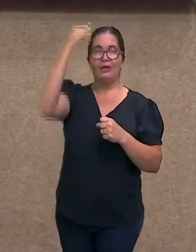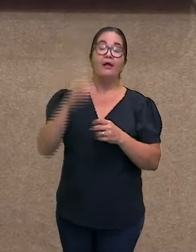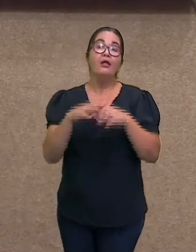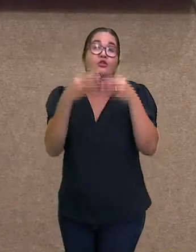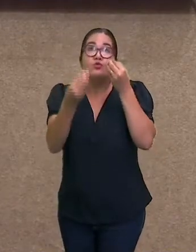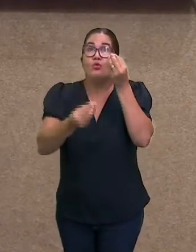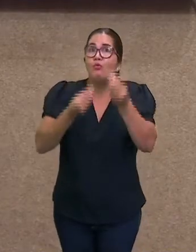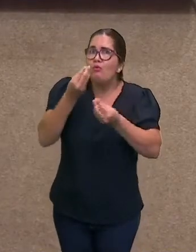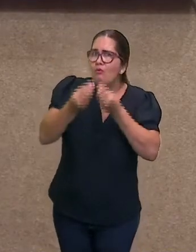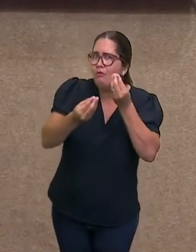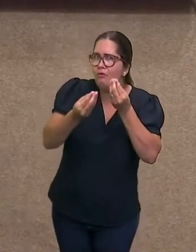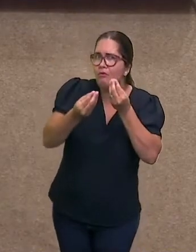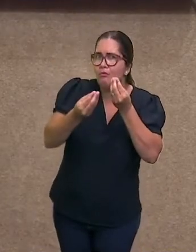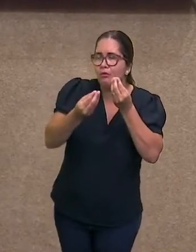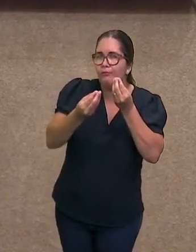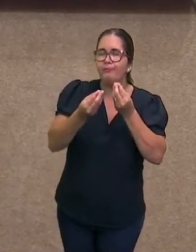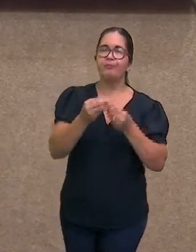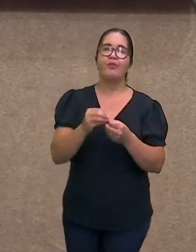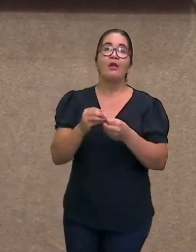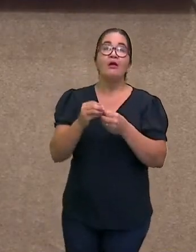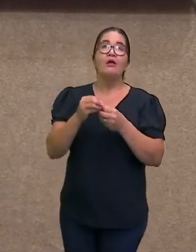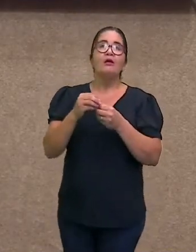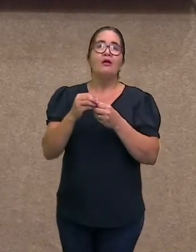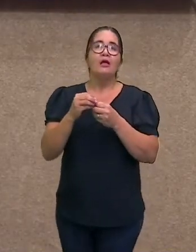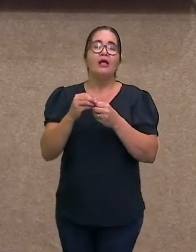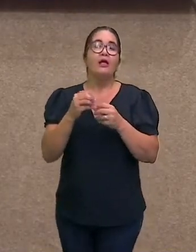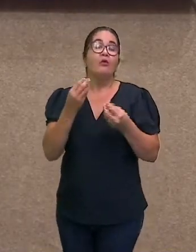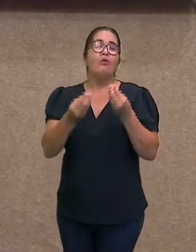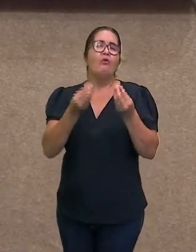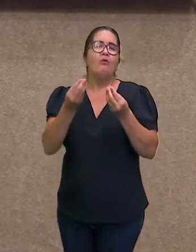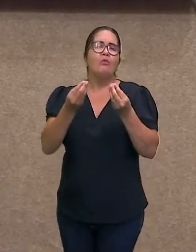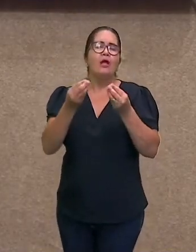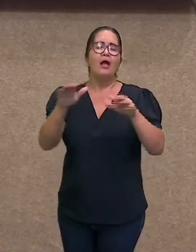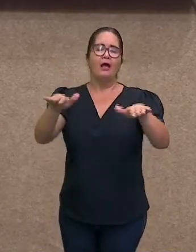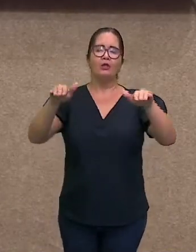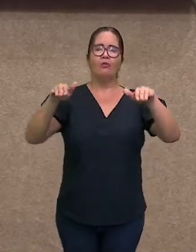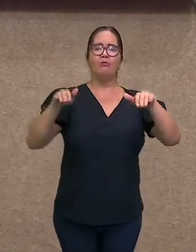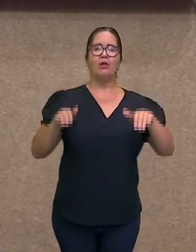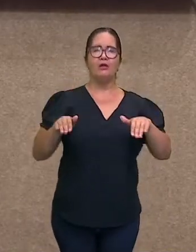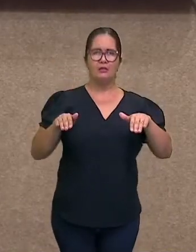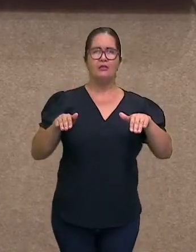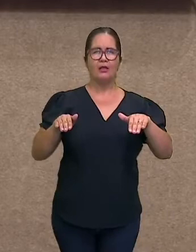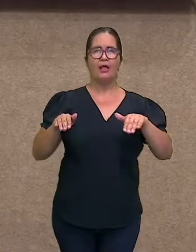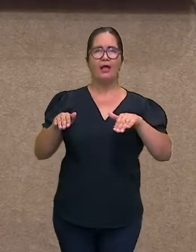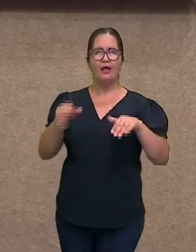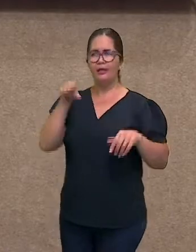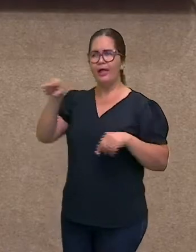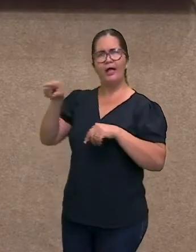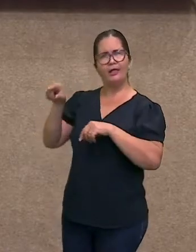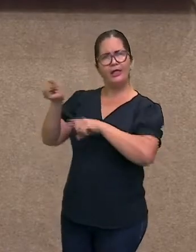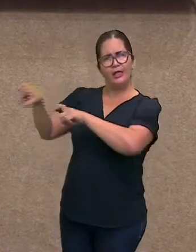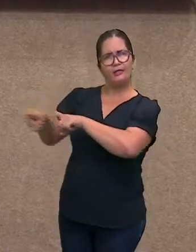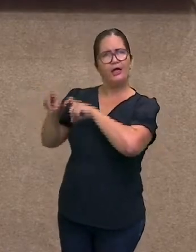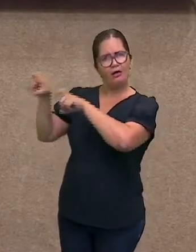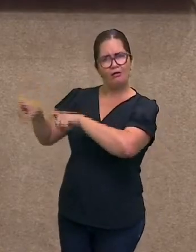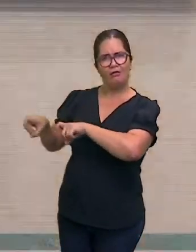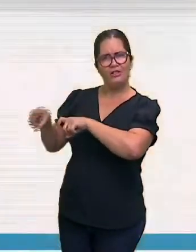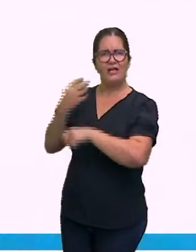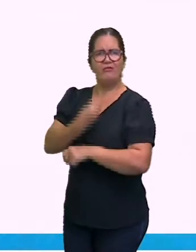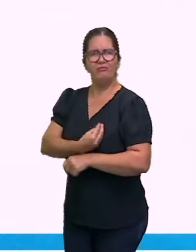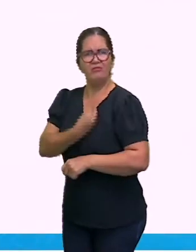E vamos ver aqui o que a nobreza feudal significa e o que ela